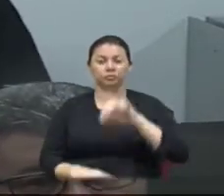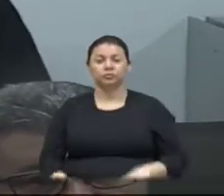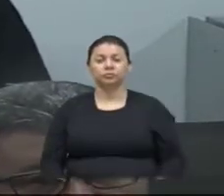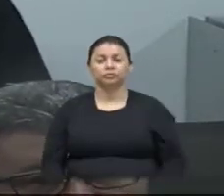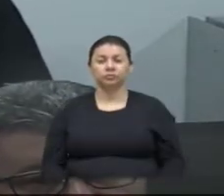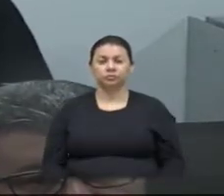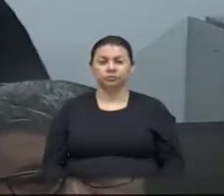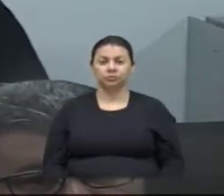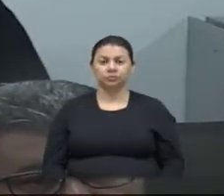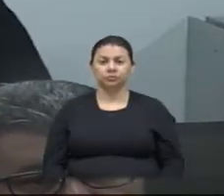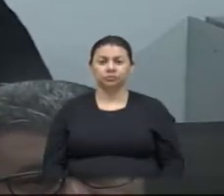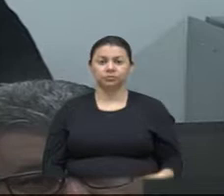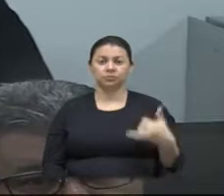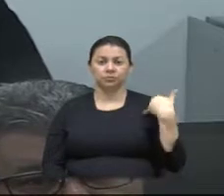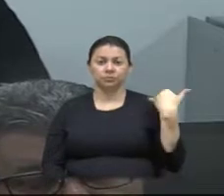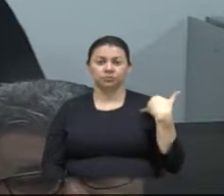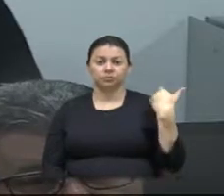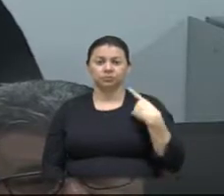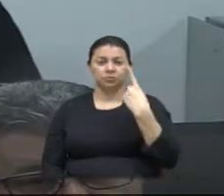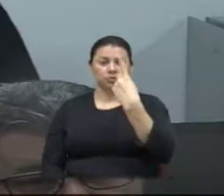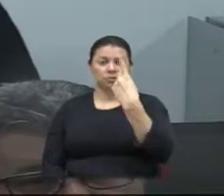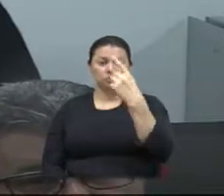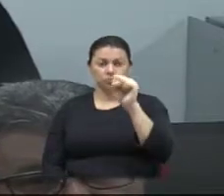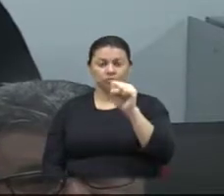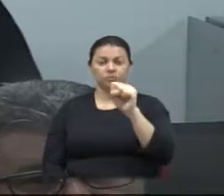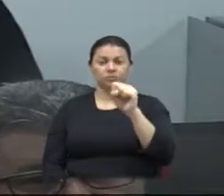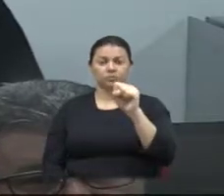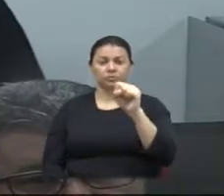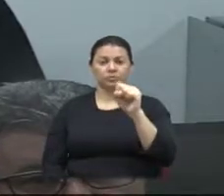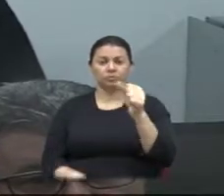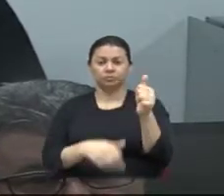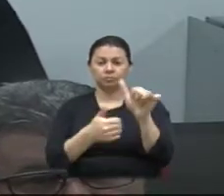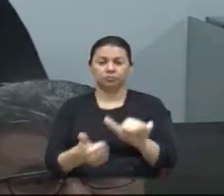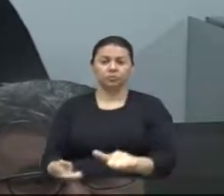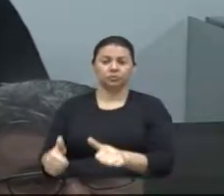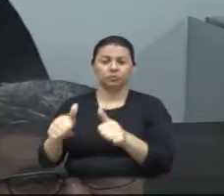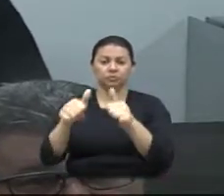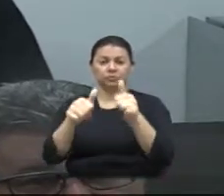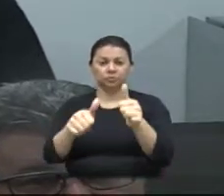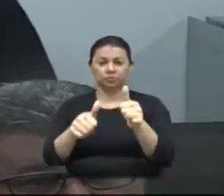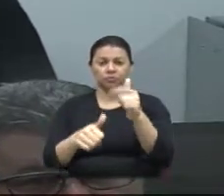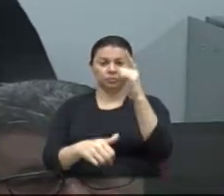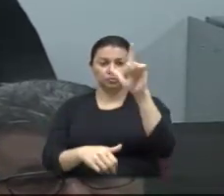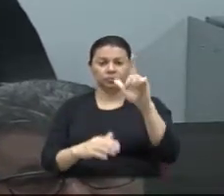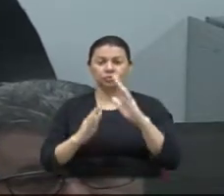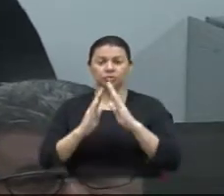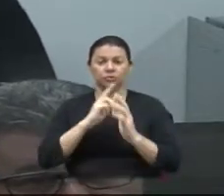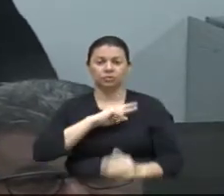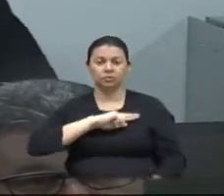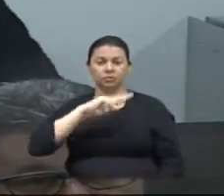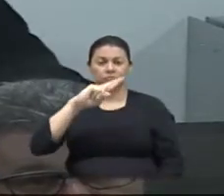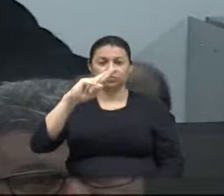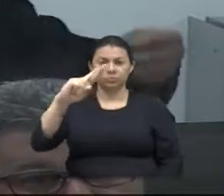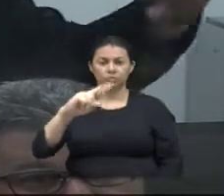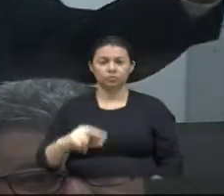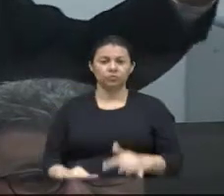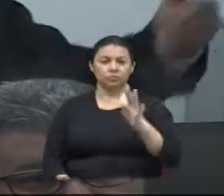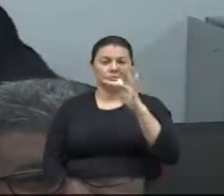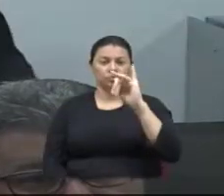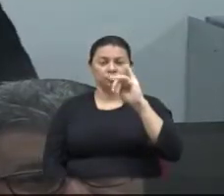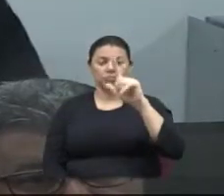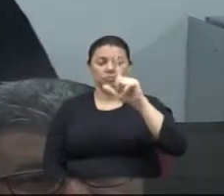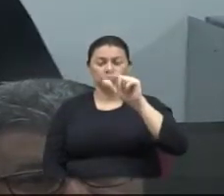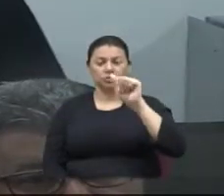delphi graças ao trabalho do professor jair naquela época ainda criança e me levou pra